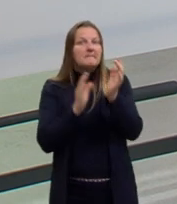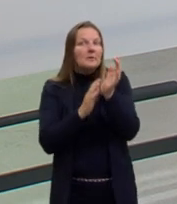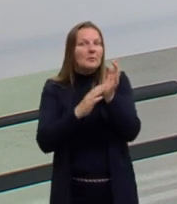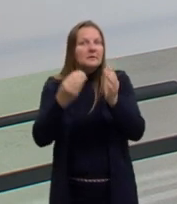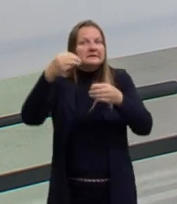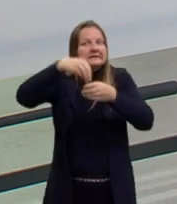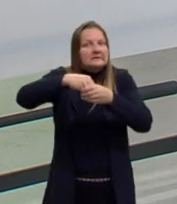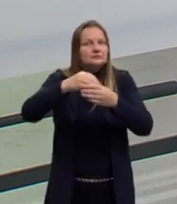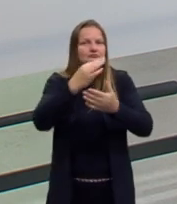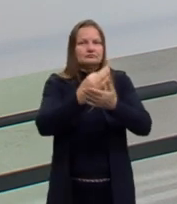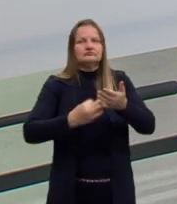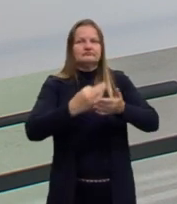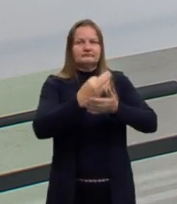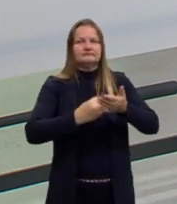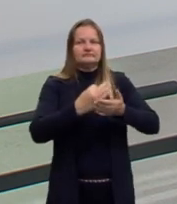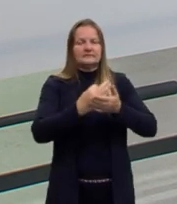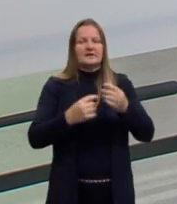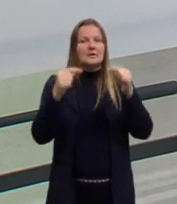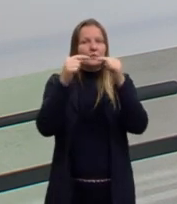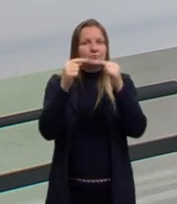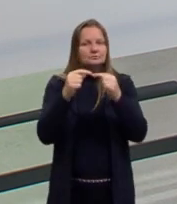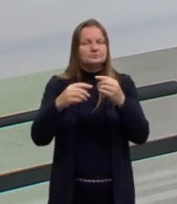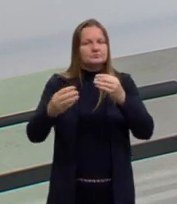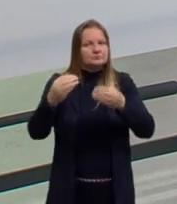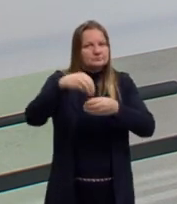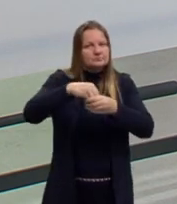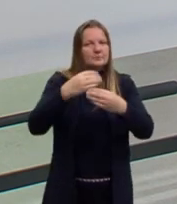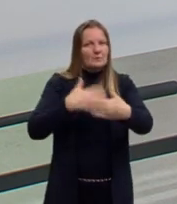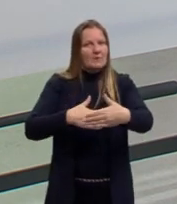ela serve para um objetivo